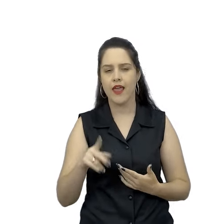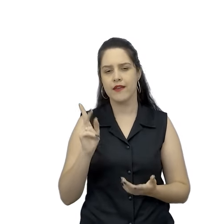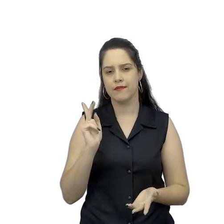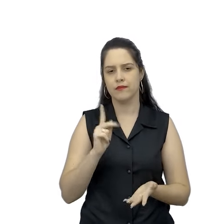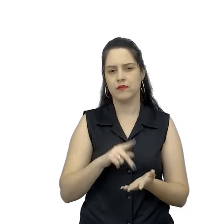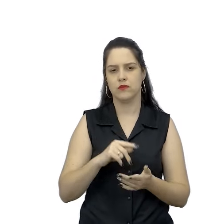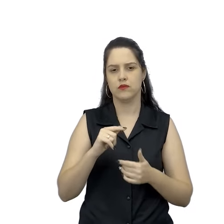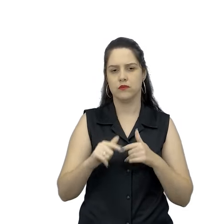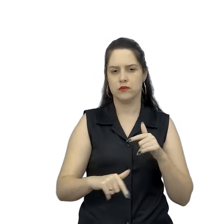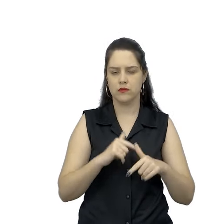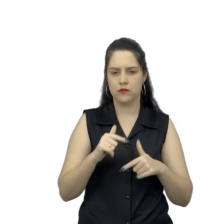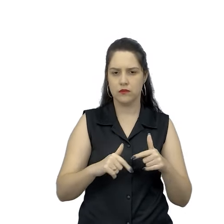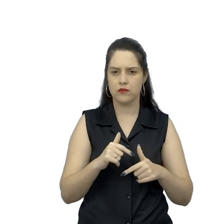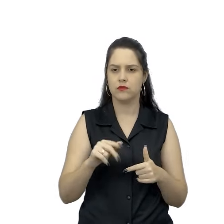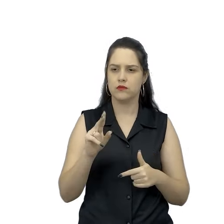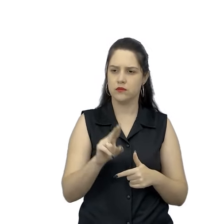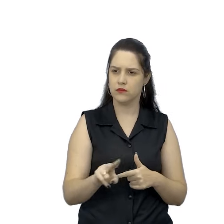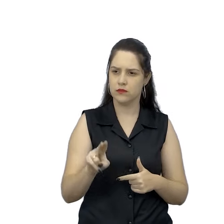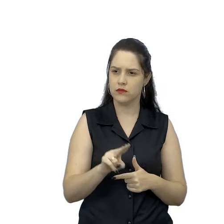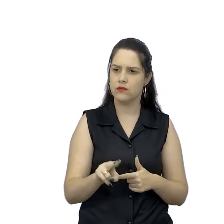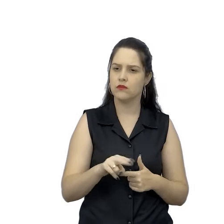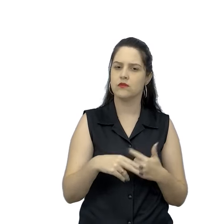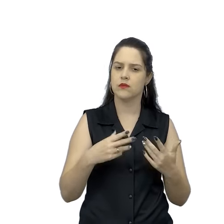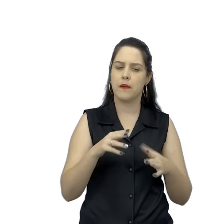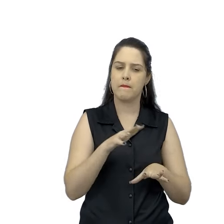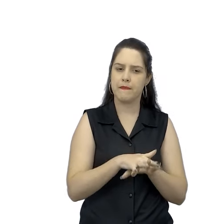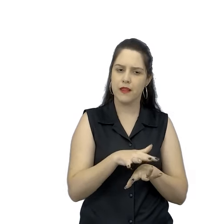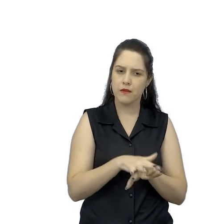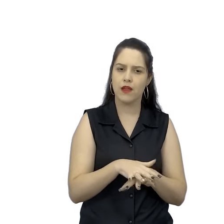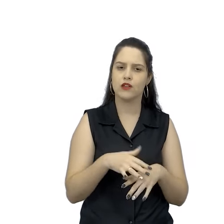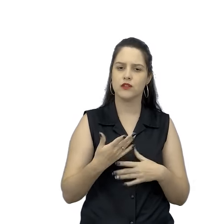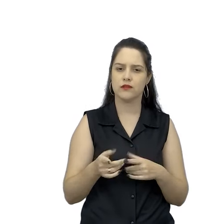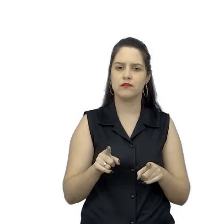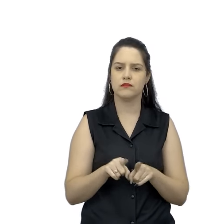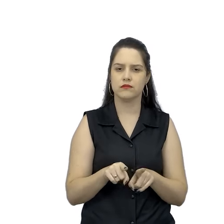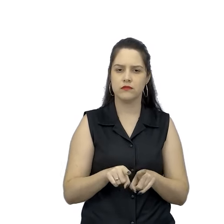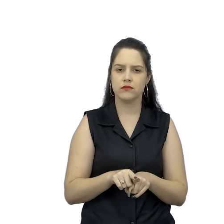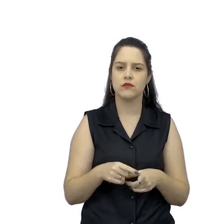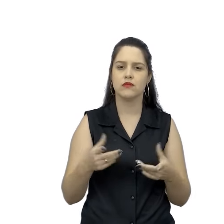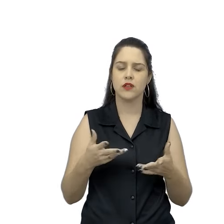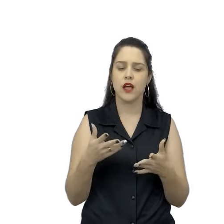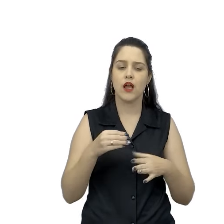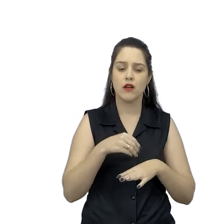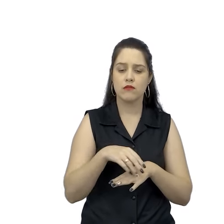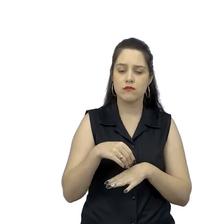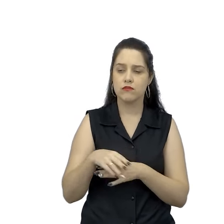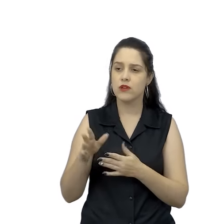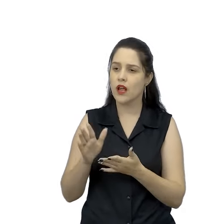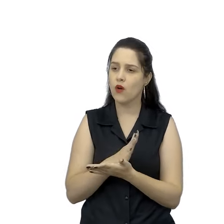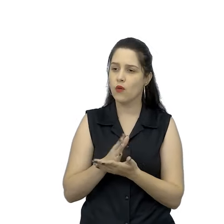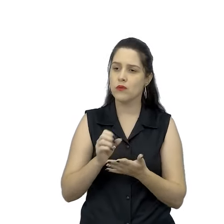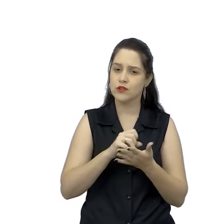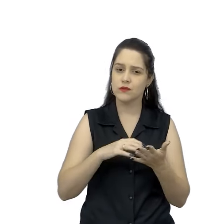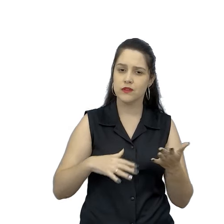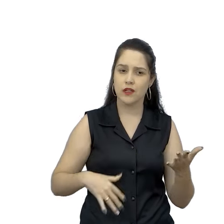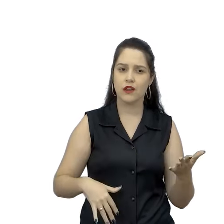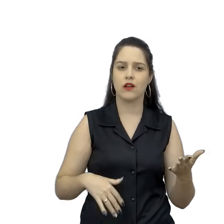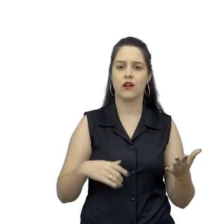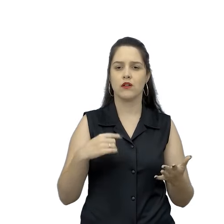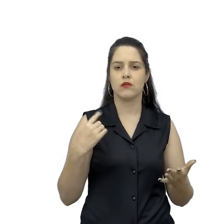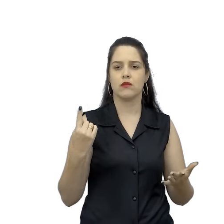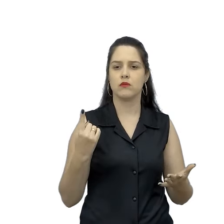trabalhar tanto a resolução de problemas quanto o letramento matemático, que proporciona aos nossos estudantes